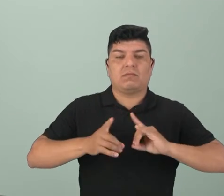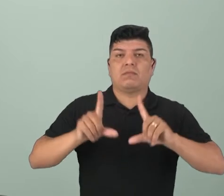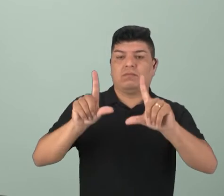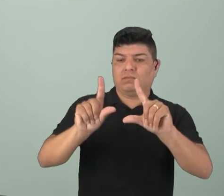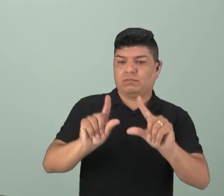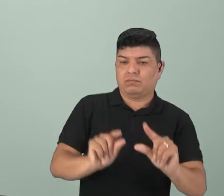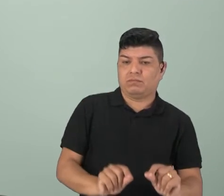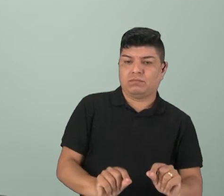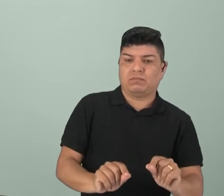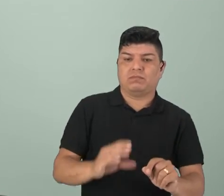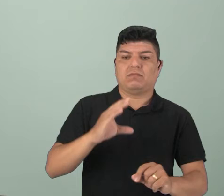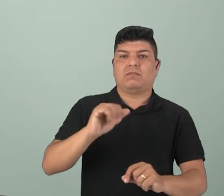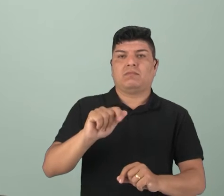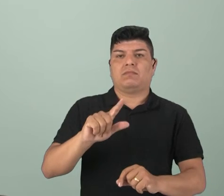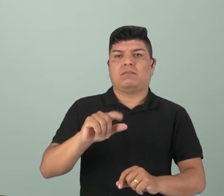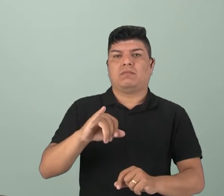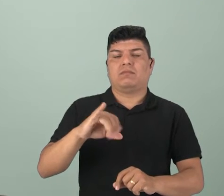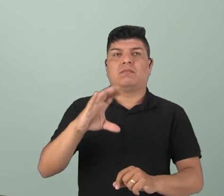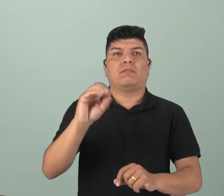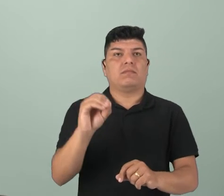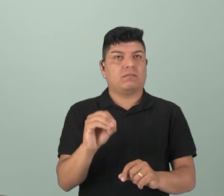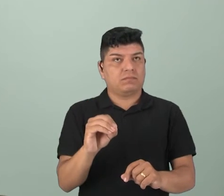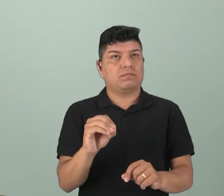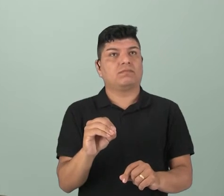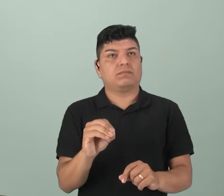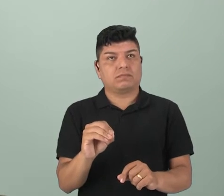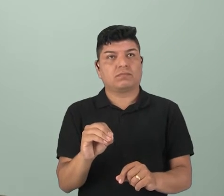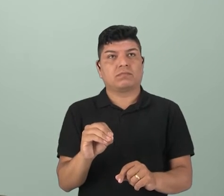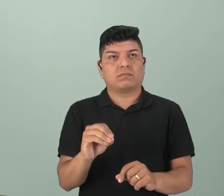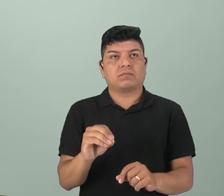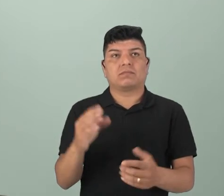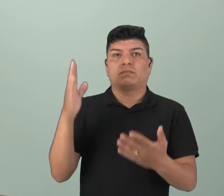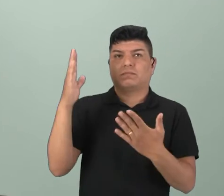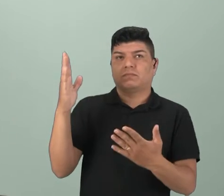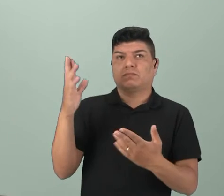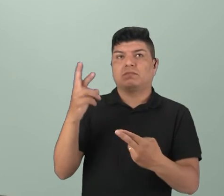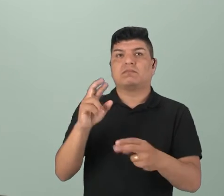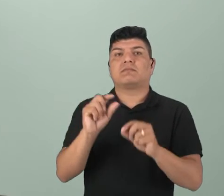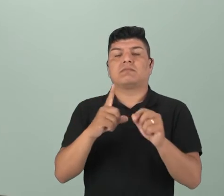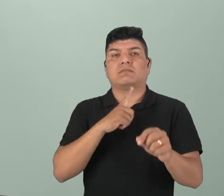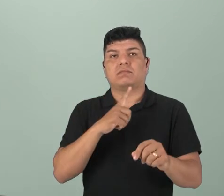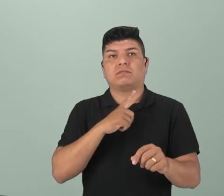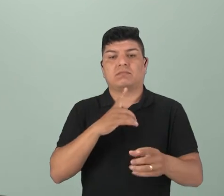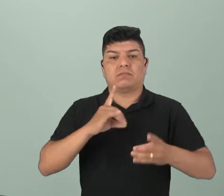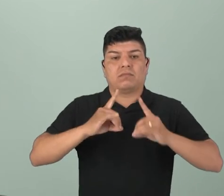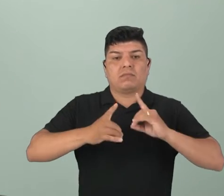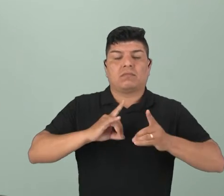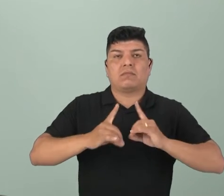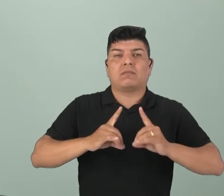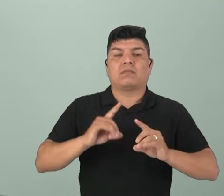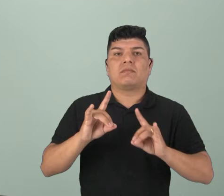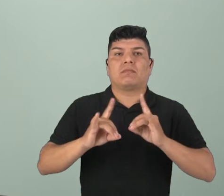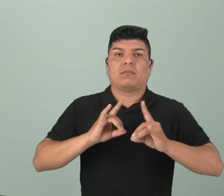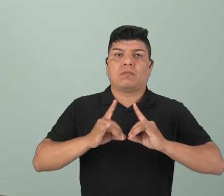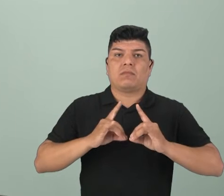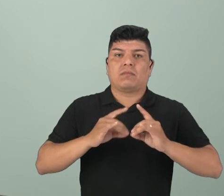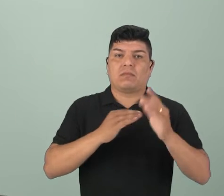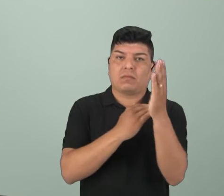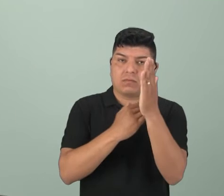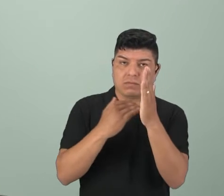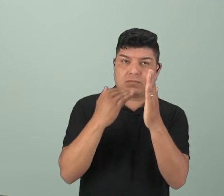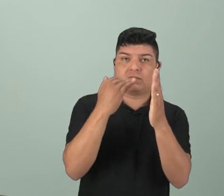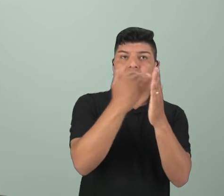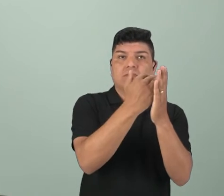de cálcio no sangue, as paratireoides elas produzem um hormônio capaz de